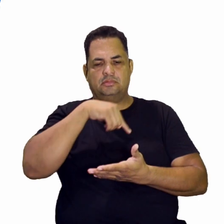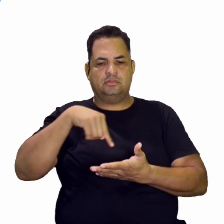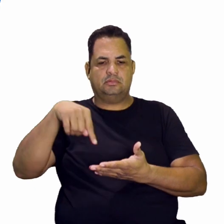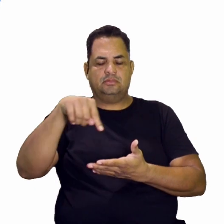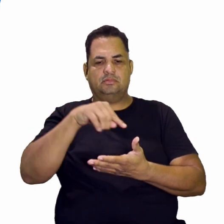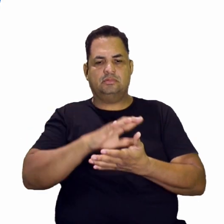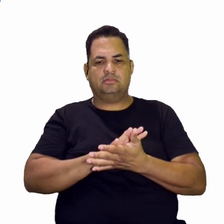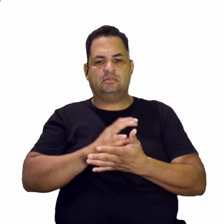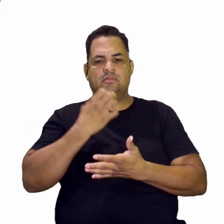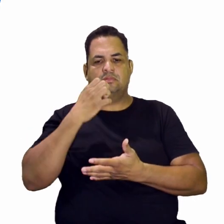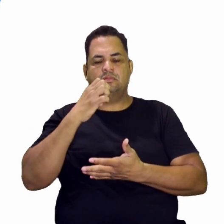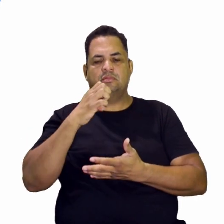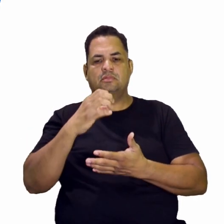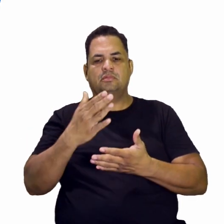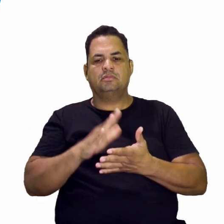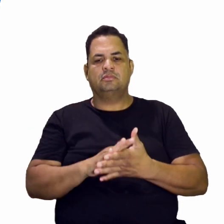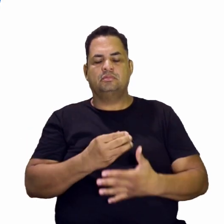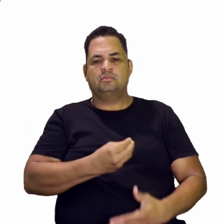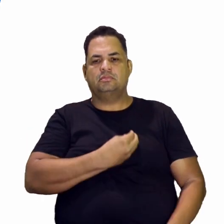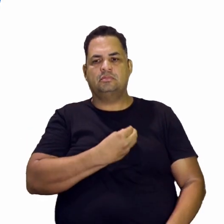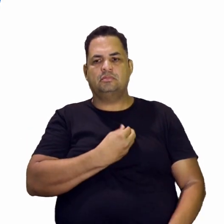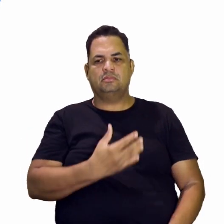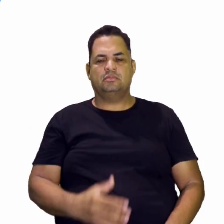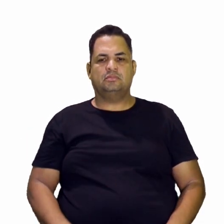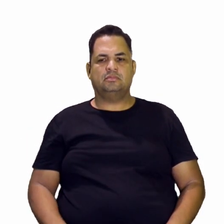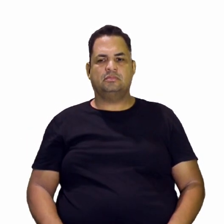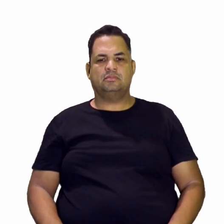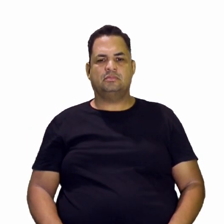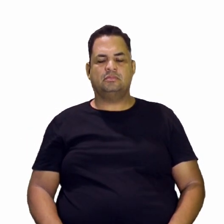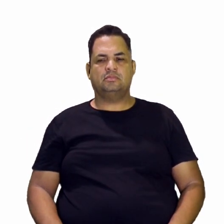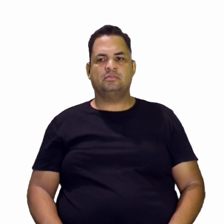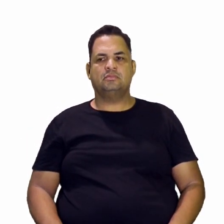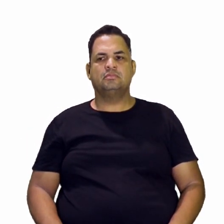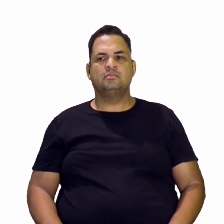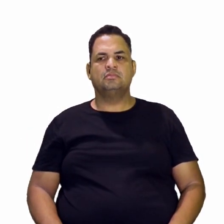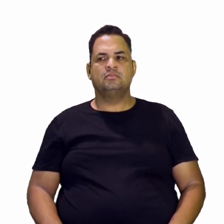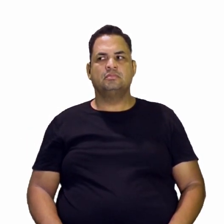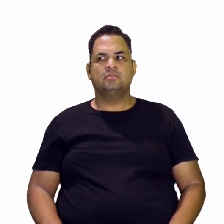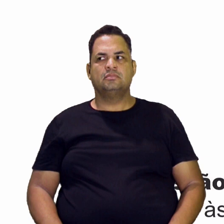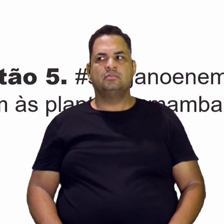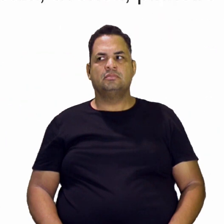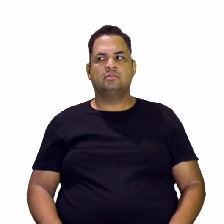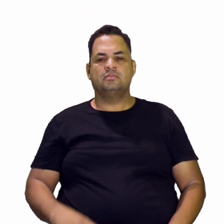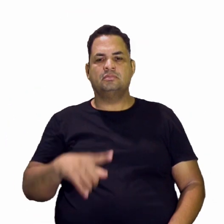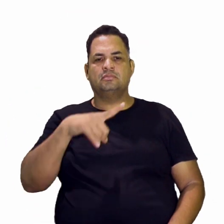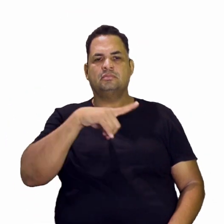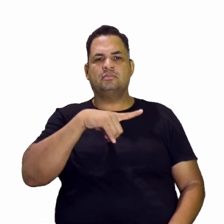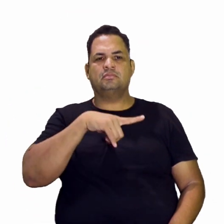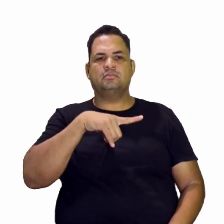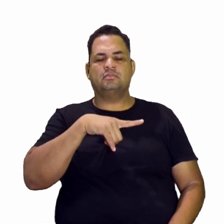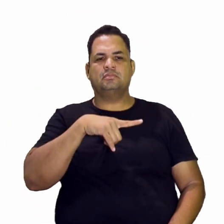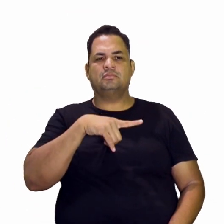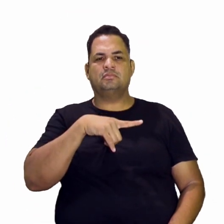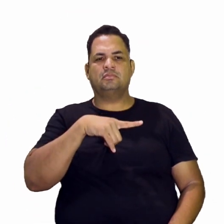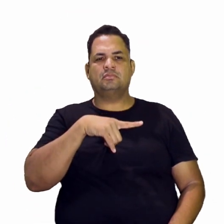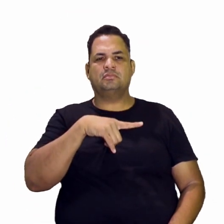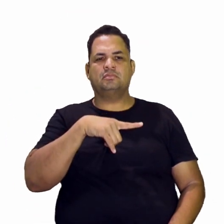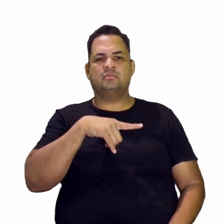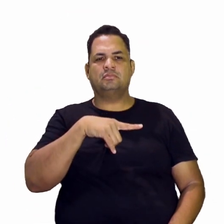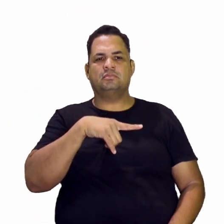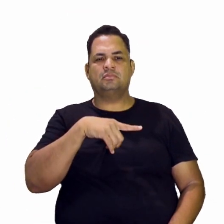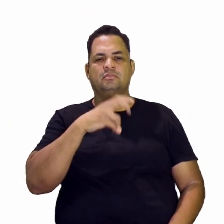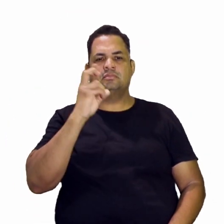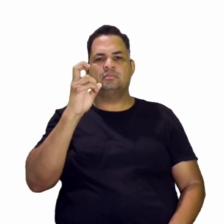todos esses níveis de seres vivos. Vamos embora? Temos mais uma questão aqui, ó.